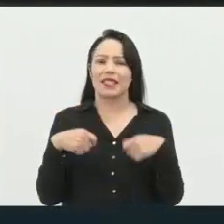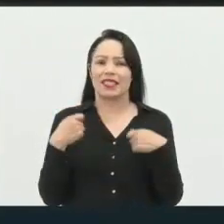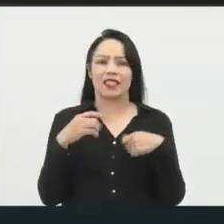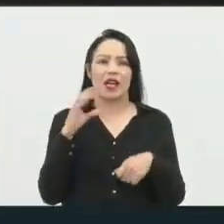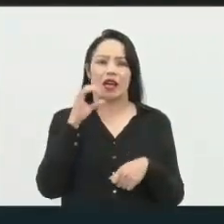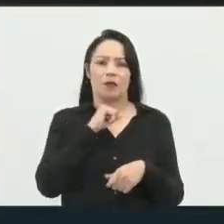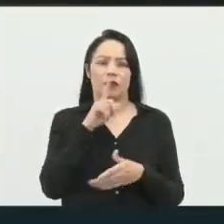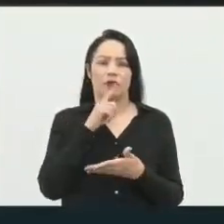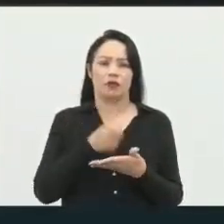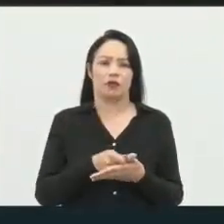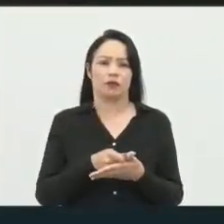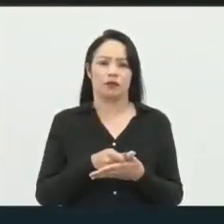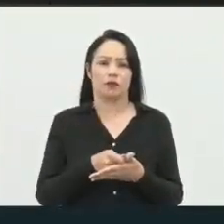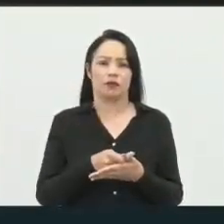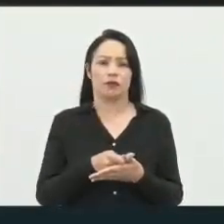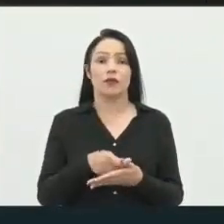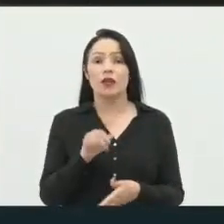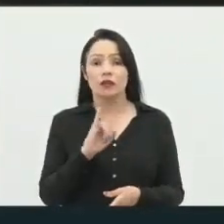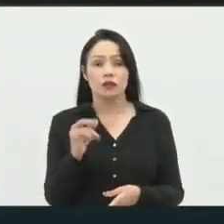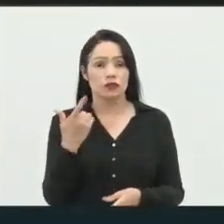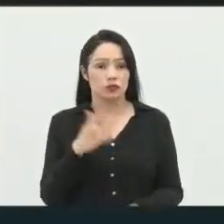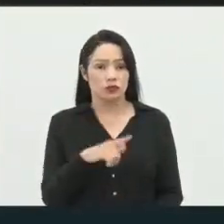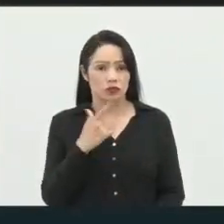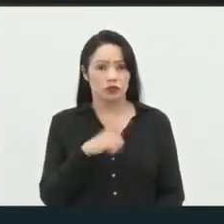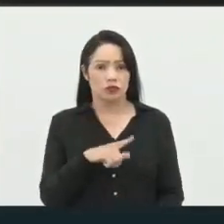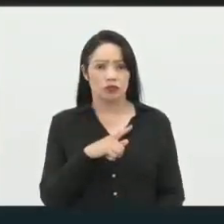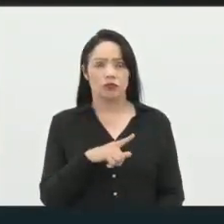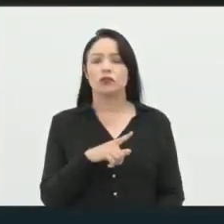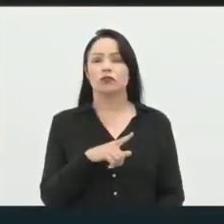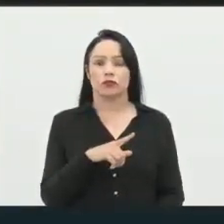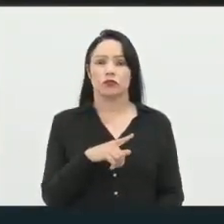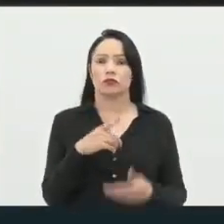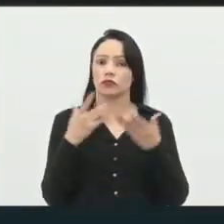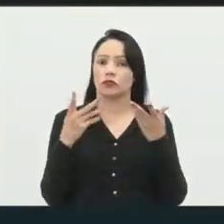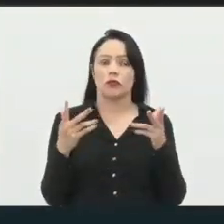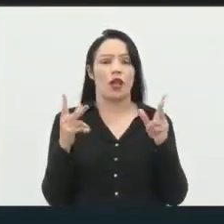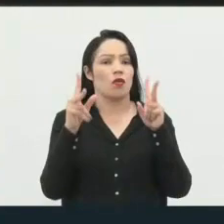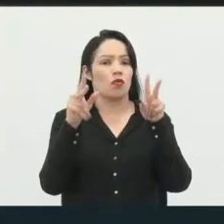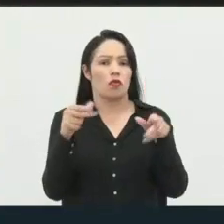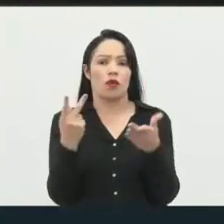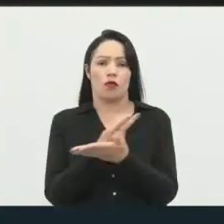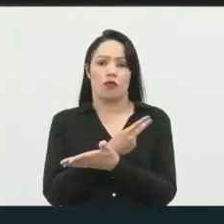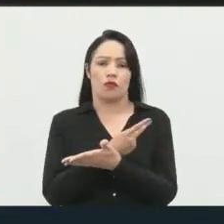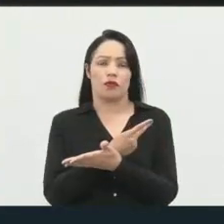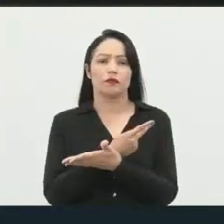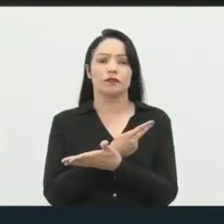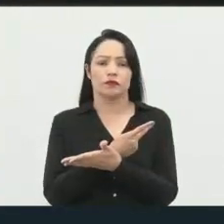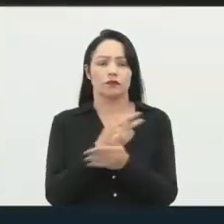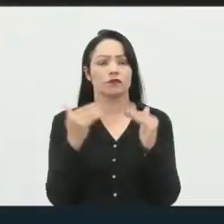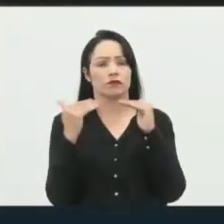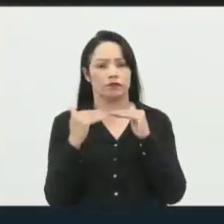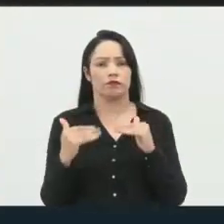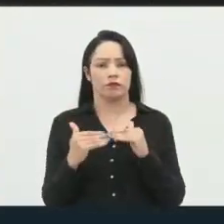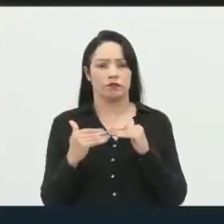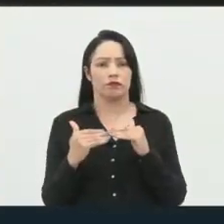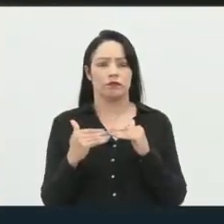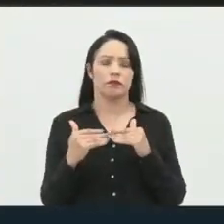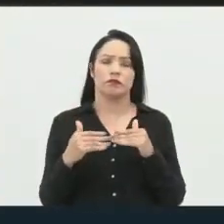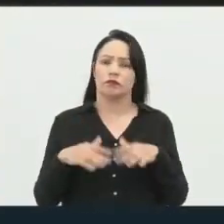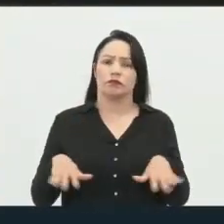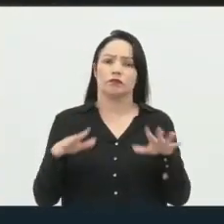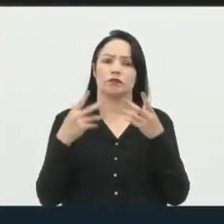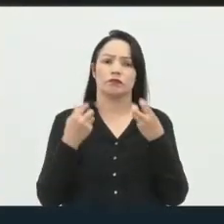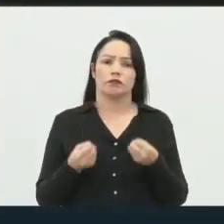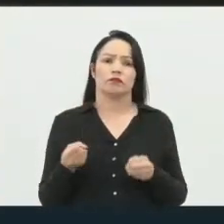tomado Providência se não tomou Providência é tal qual quem errou lá atrás é conivente Então nós não podemos